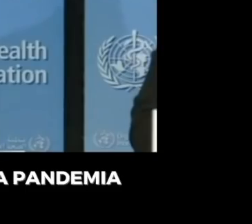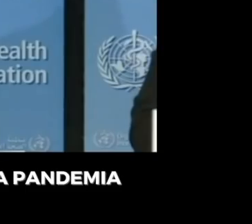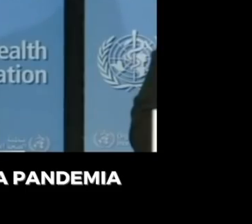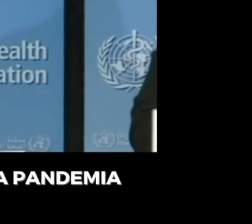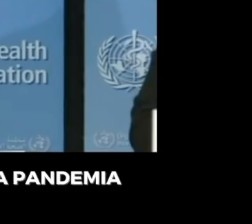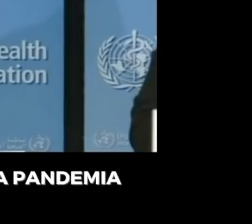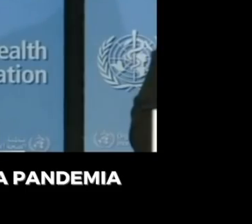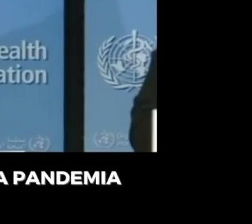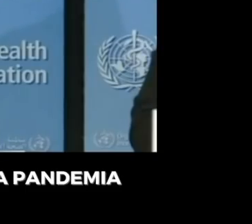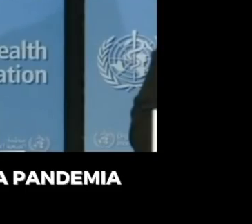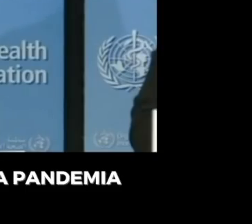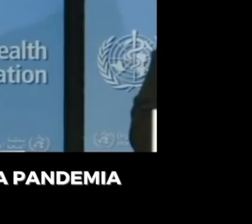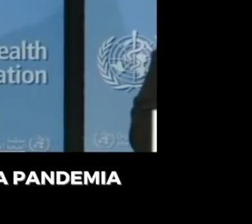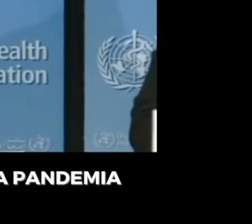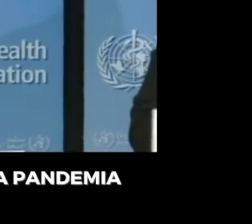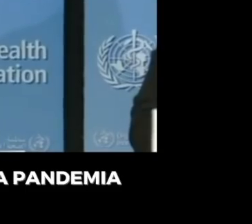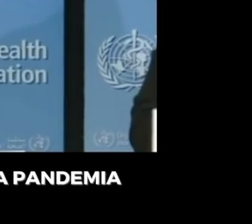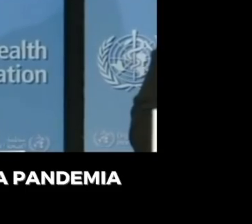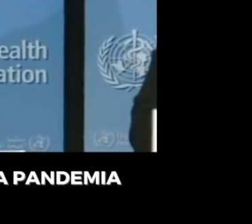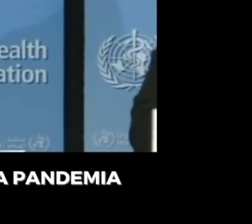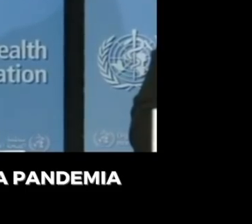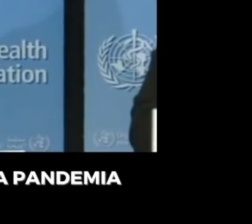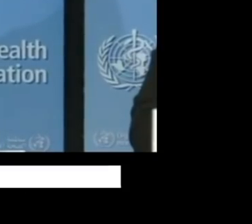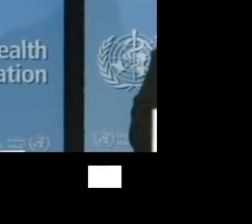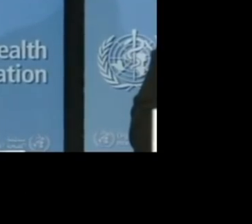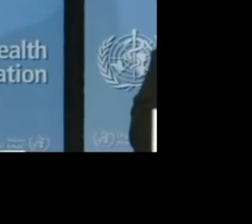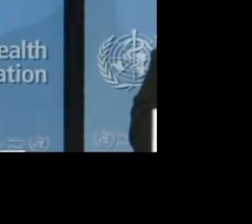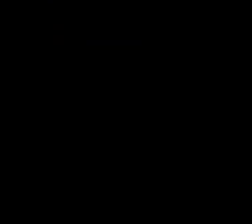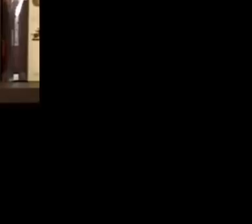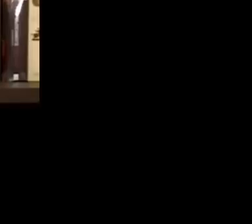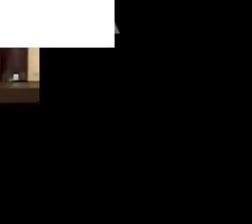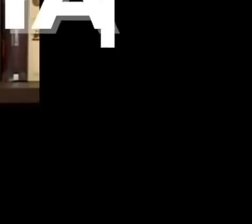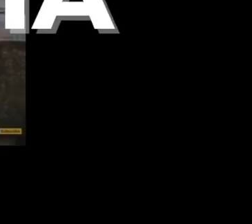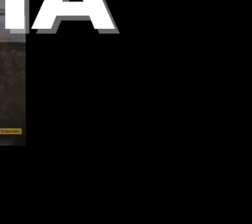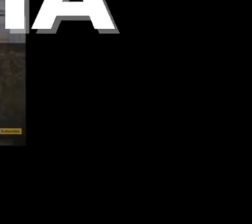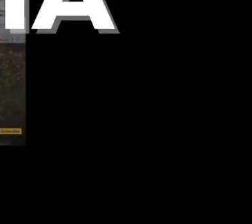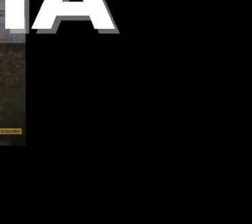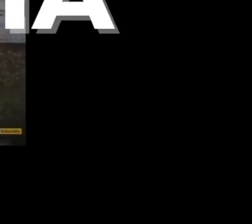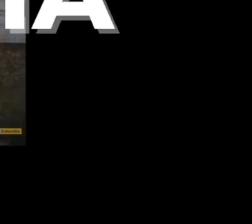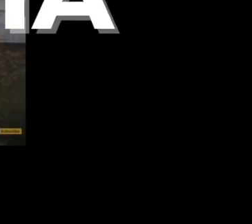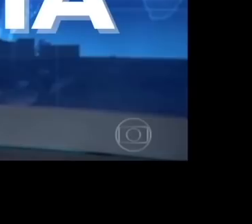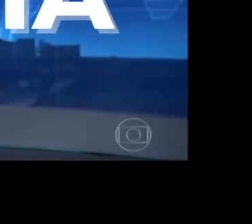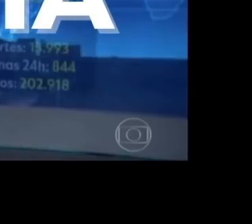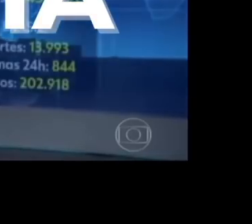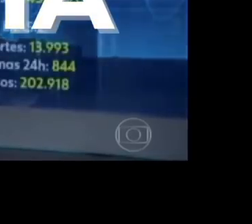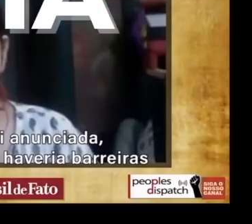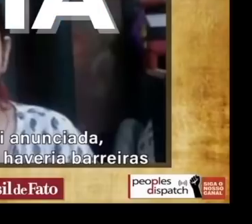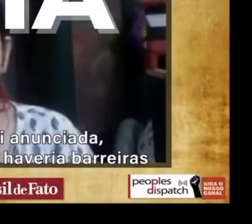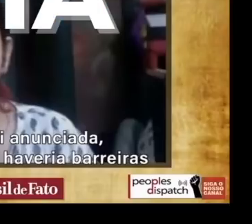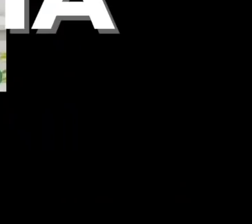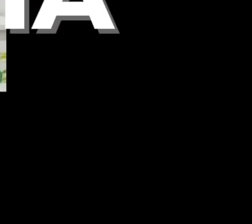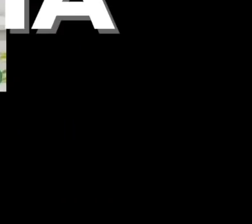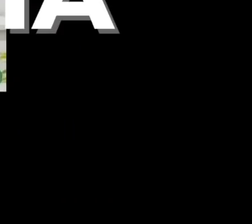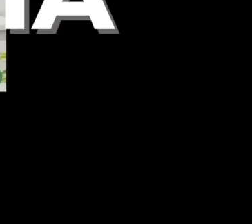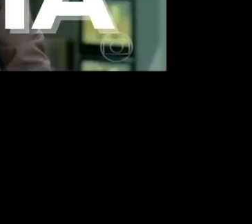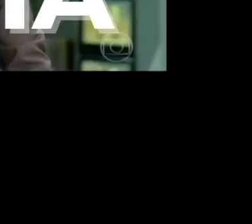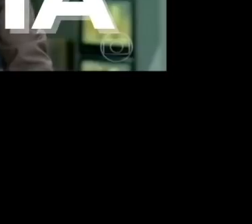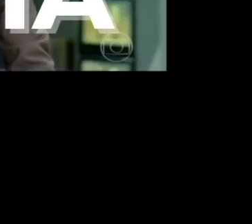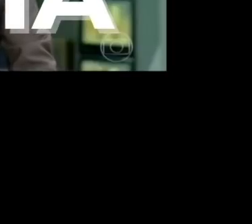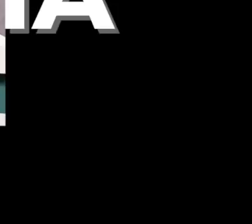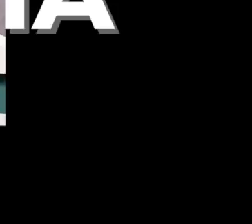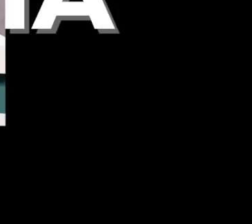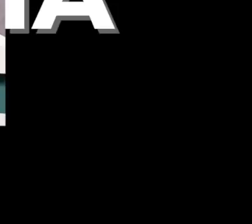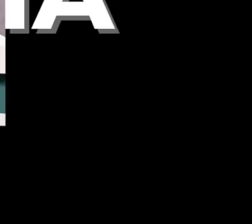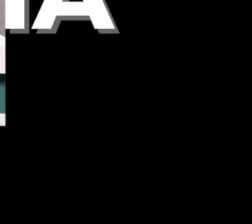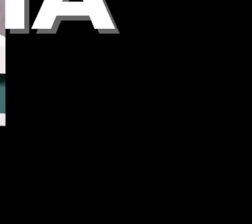COVID-19 can be characterized as a pandemic. Pandemia. A pandemic. Pandemia. A pandemic. A pandemia. A